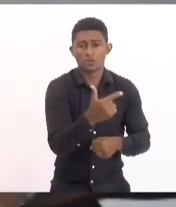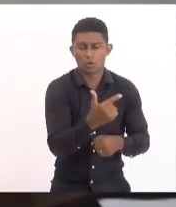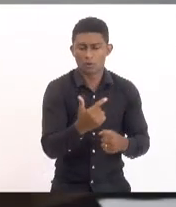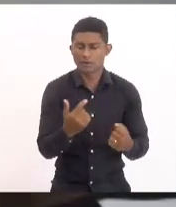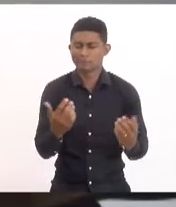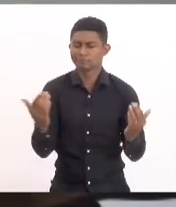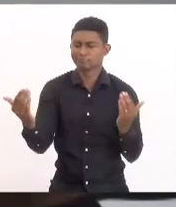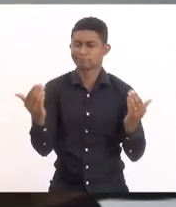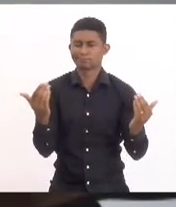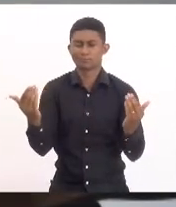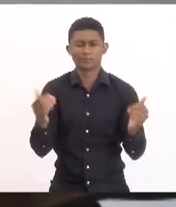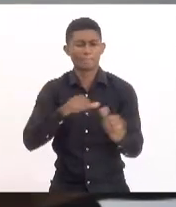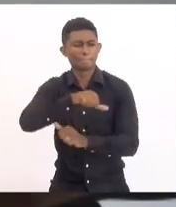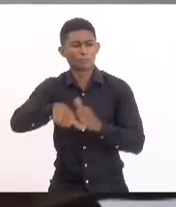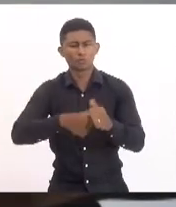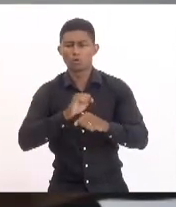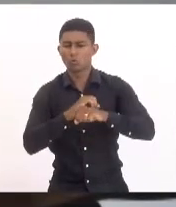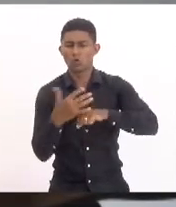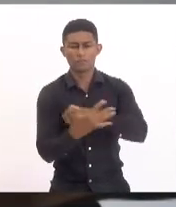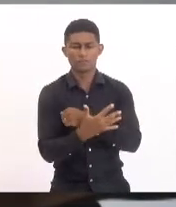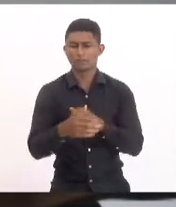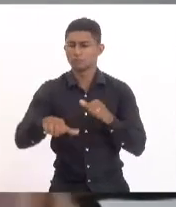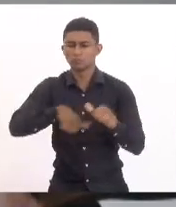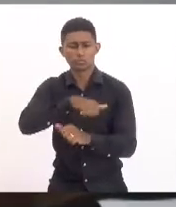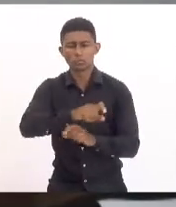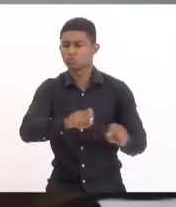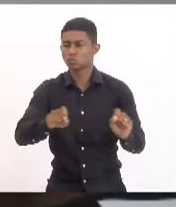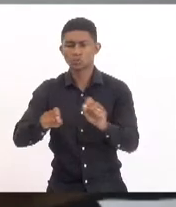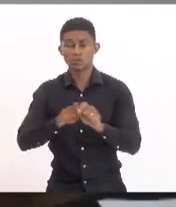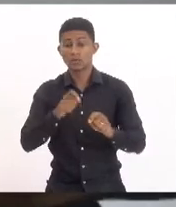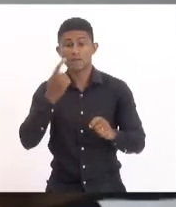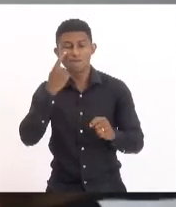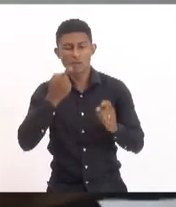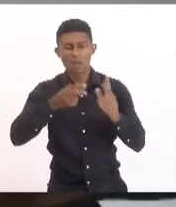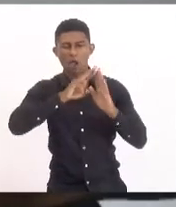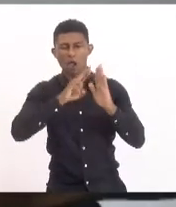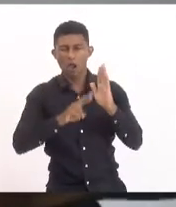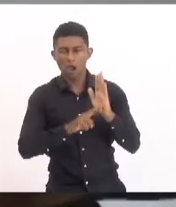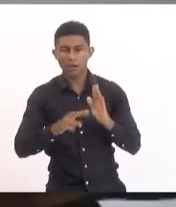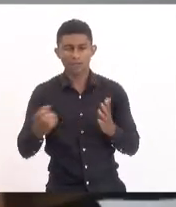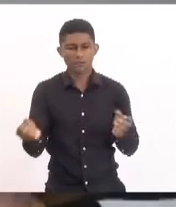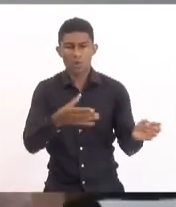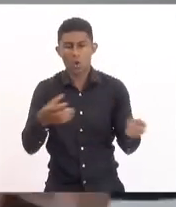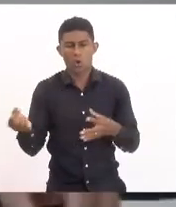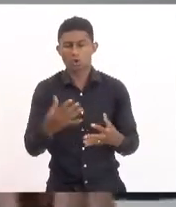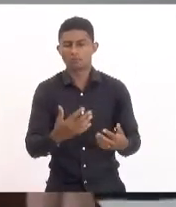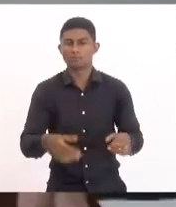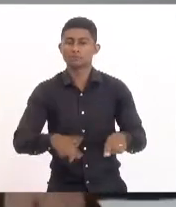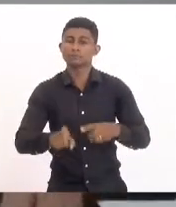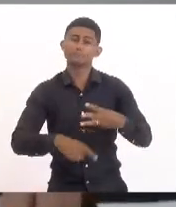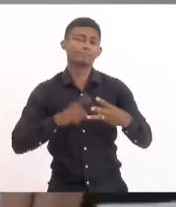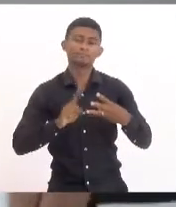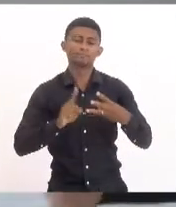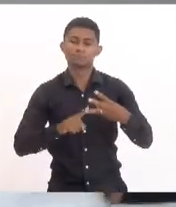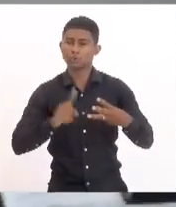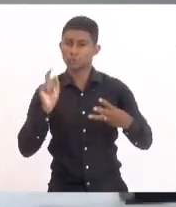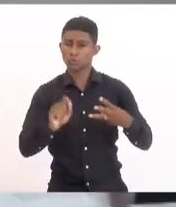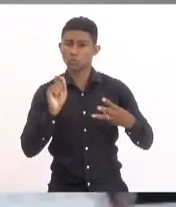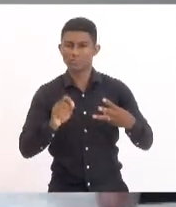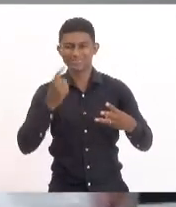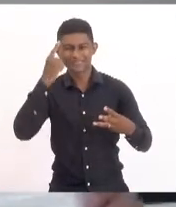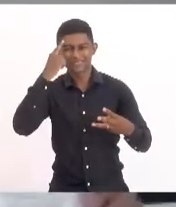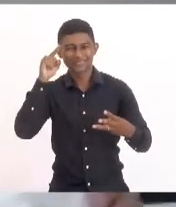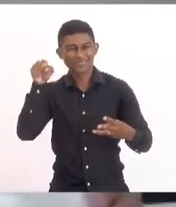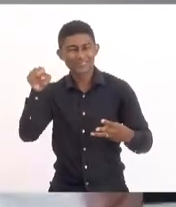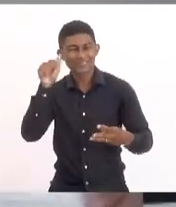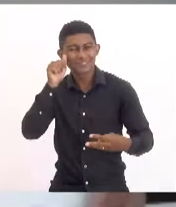e a ideia das regras, das exigências, ao atual estágio da pandemia. E três, levar em conta o projeto da Dani Monteiro